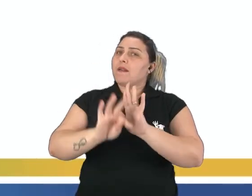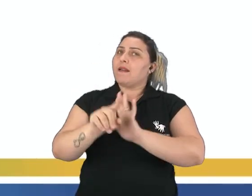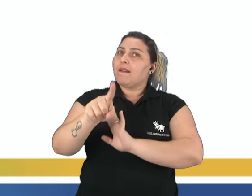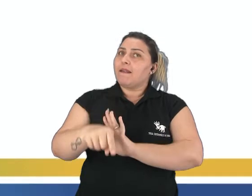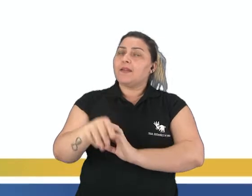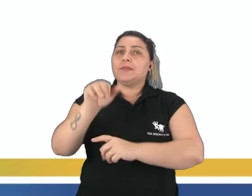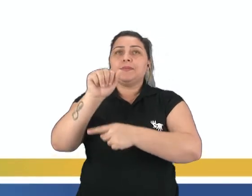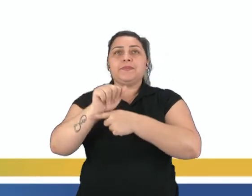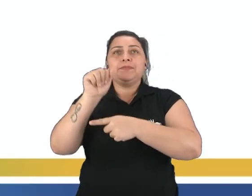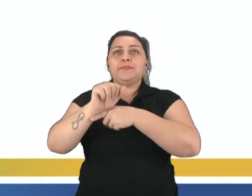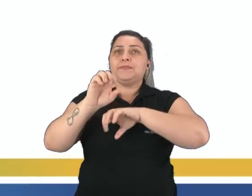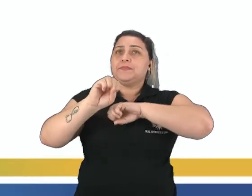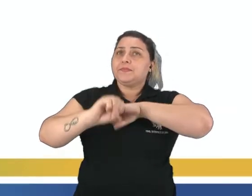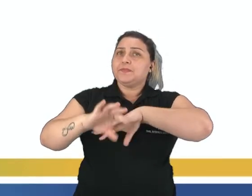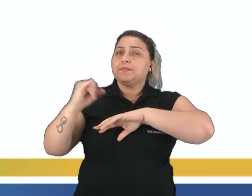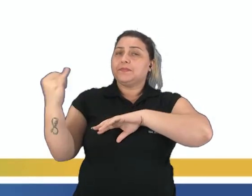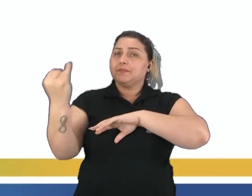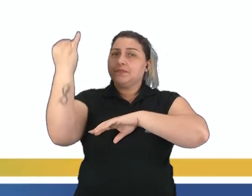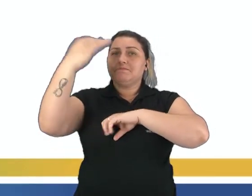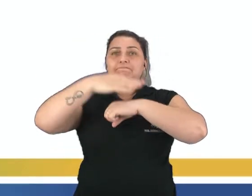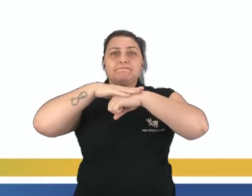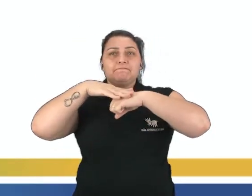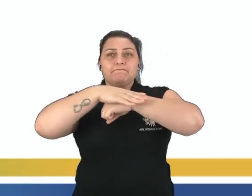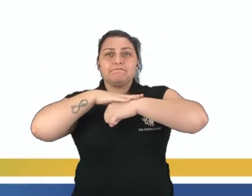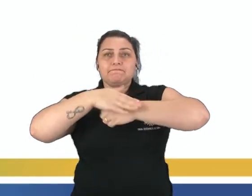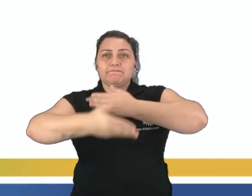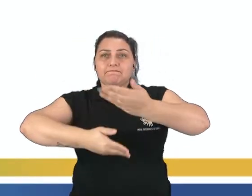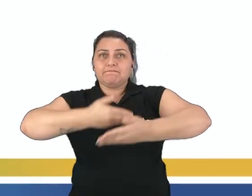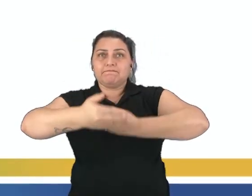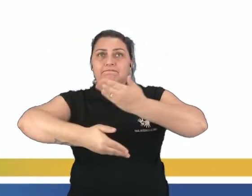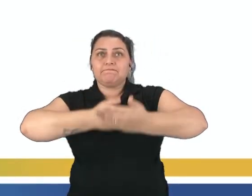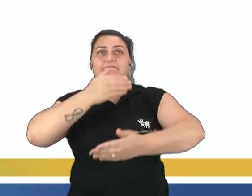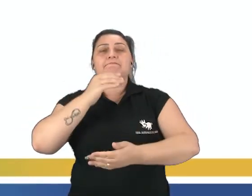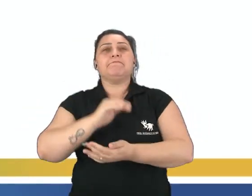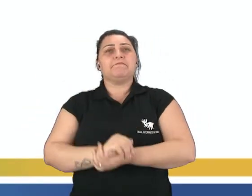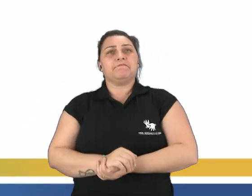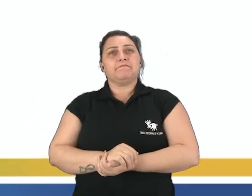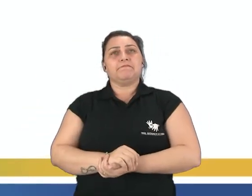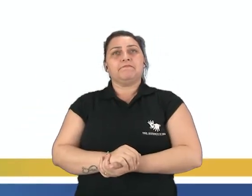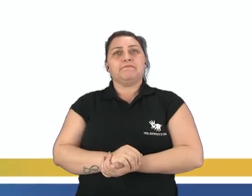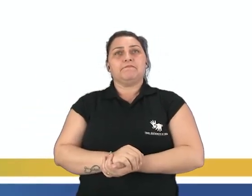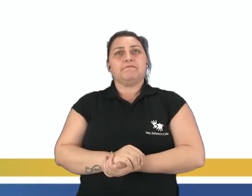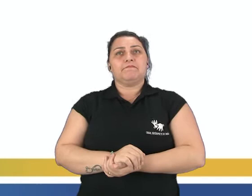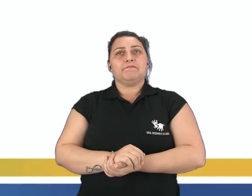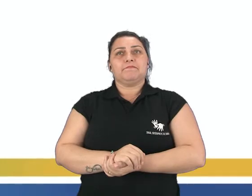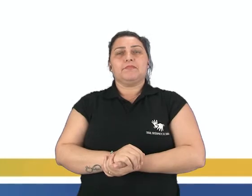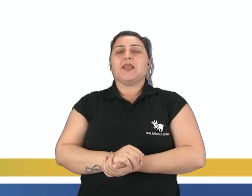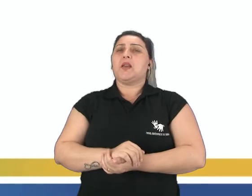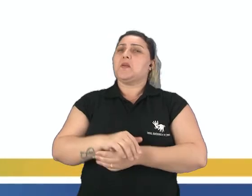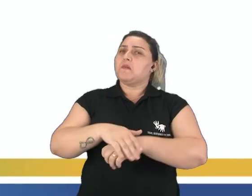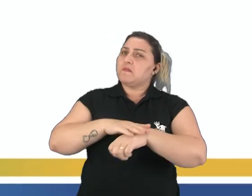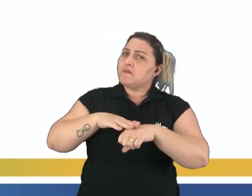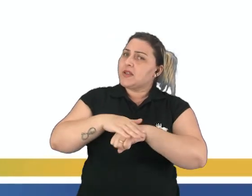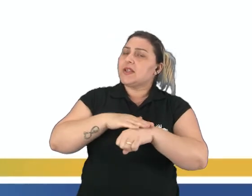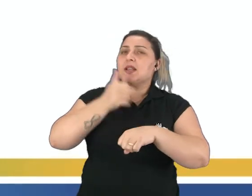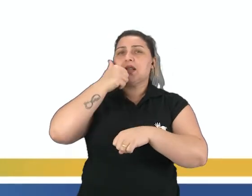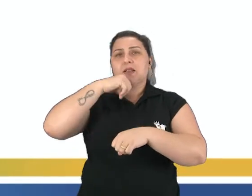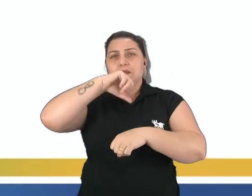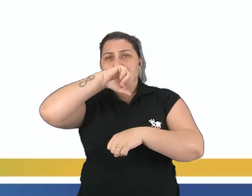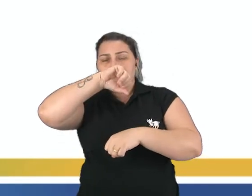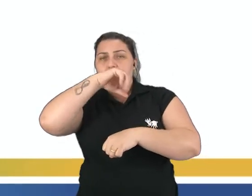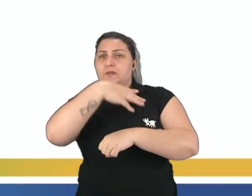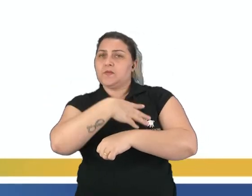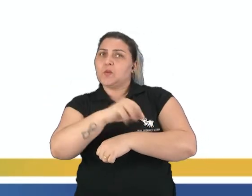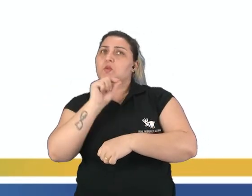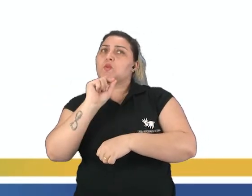dela é ensinar sobre a importância do diálogo. Será que eles estão ali conversando, a mãe e o filho,